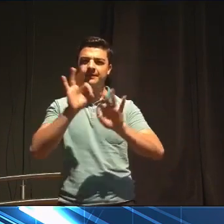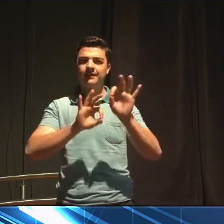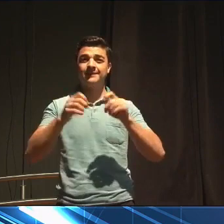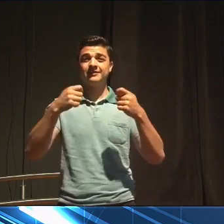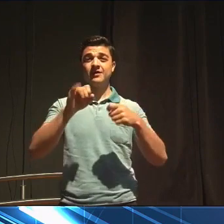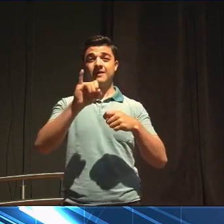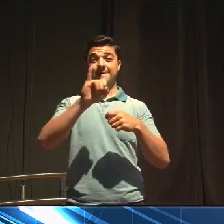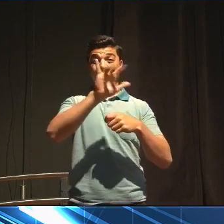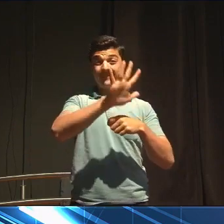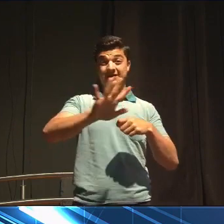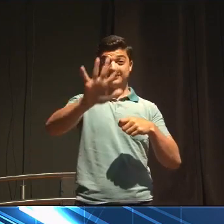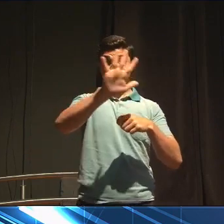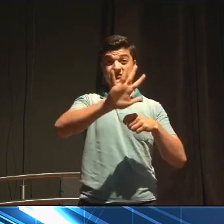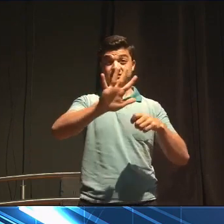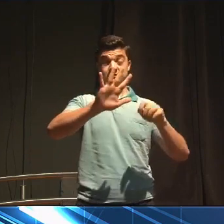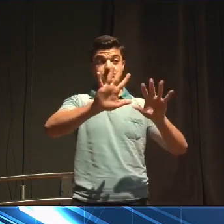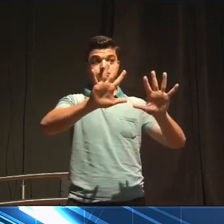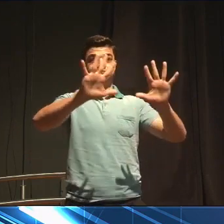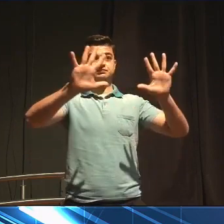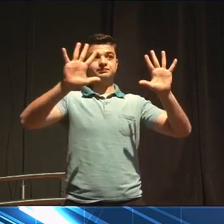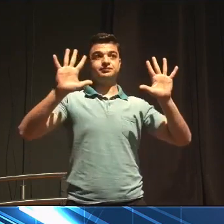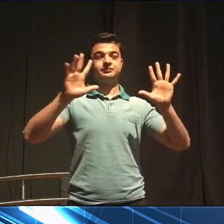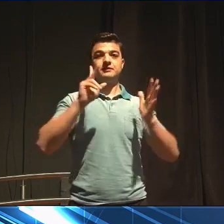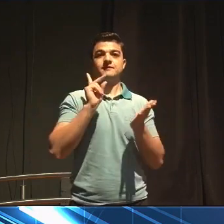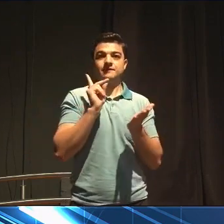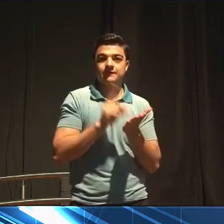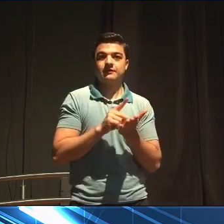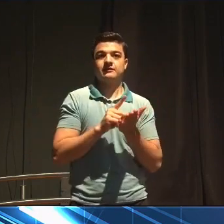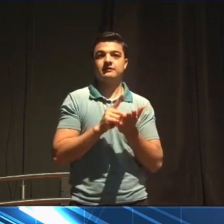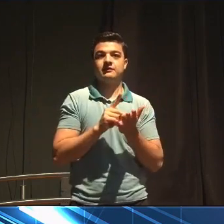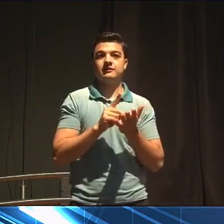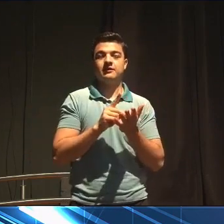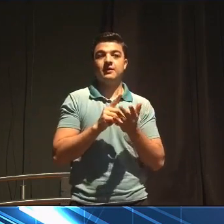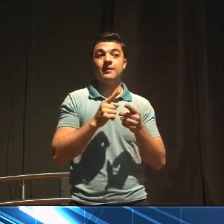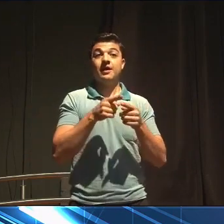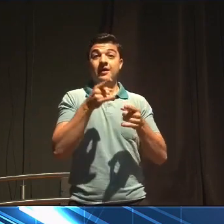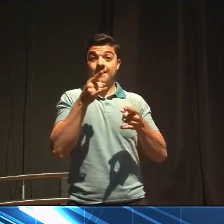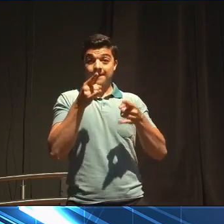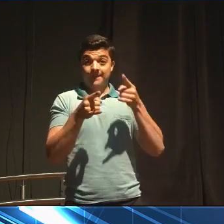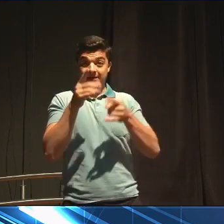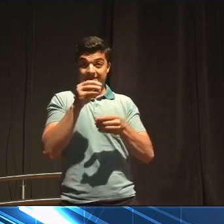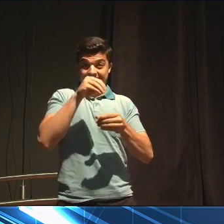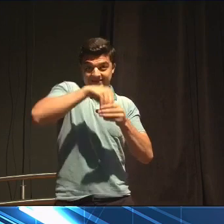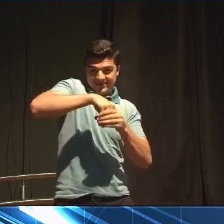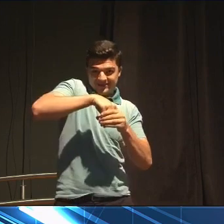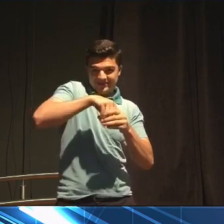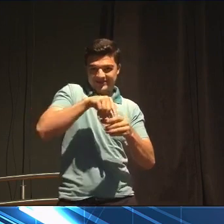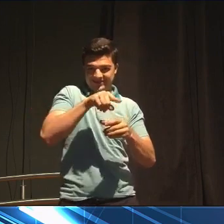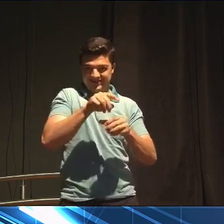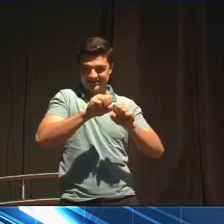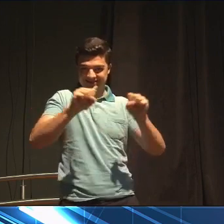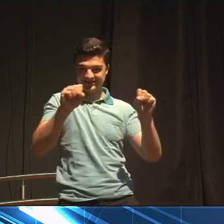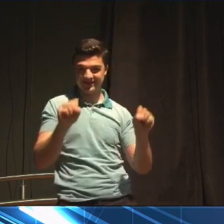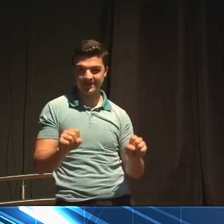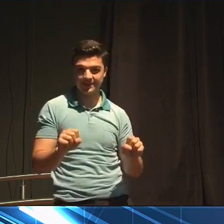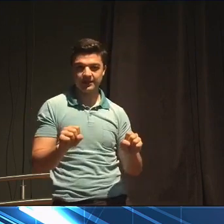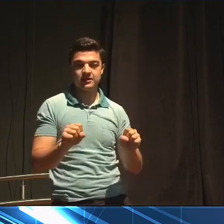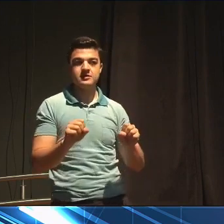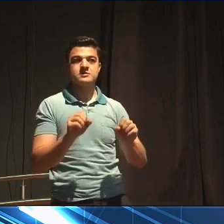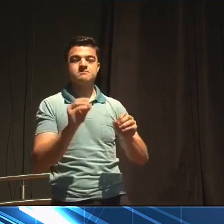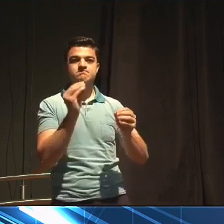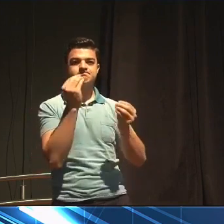porque o robô que eu estou treinando dentro do metaverso, dentro do gêmeo digital, ele vai operar no mundo real depois. Então, quanto